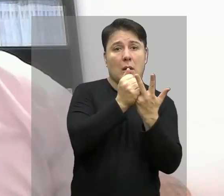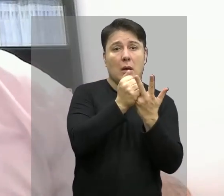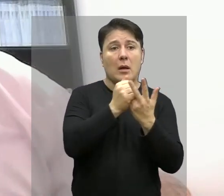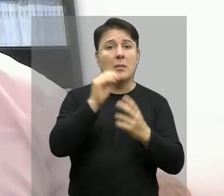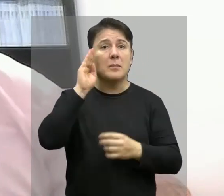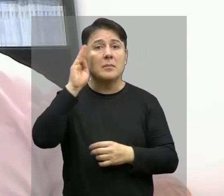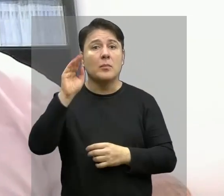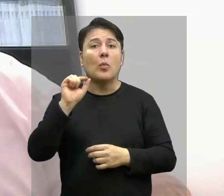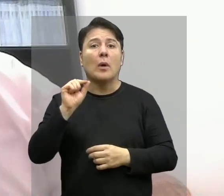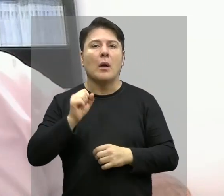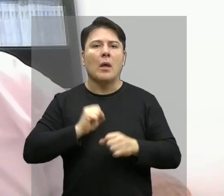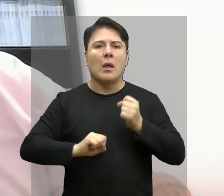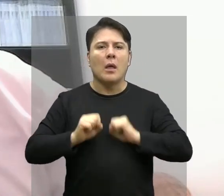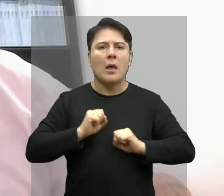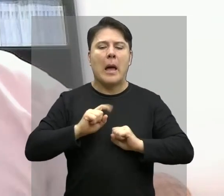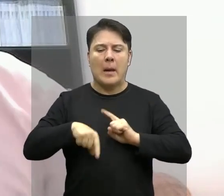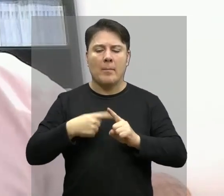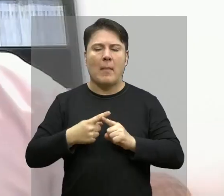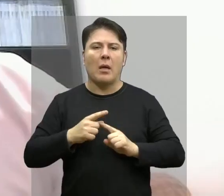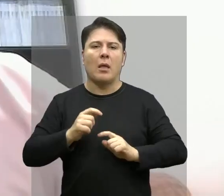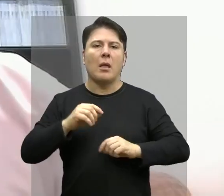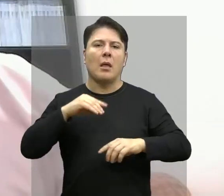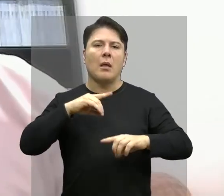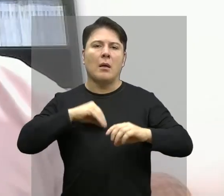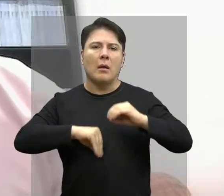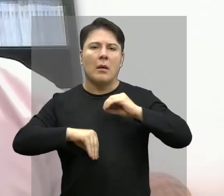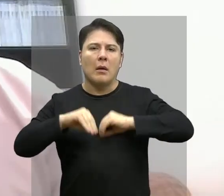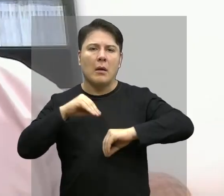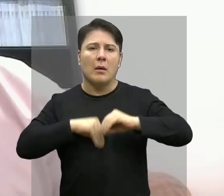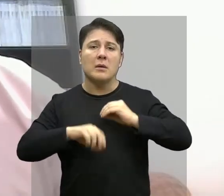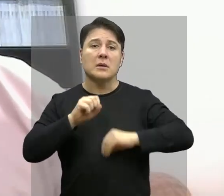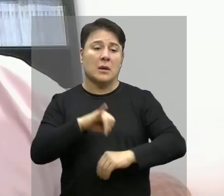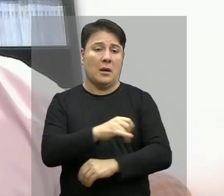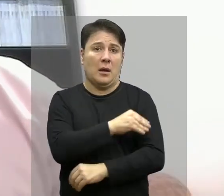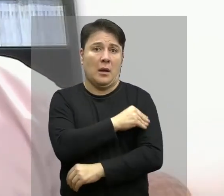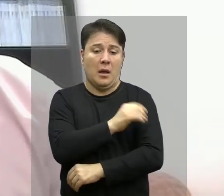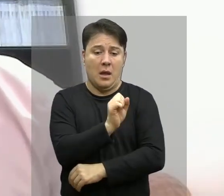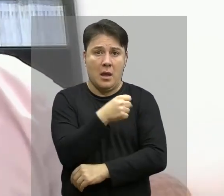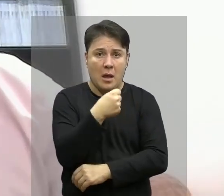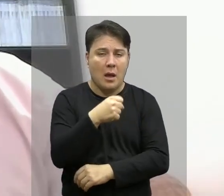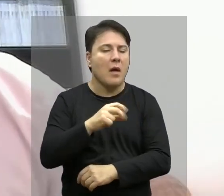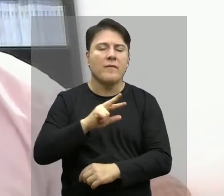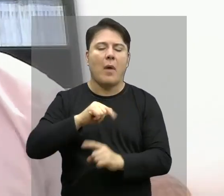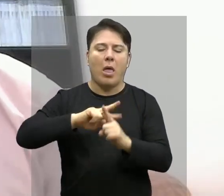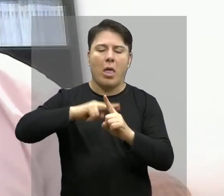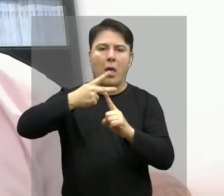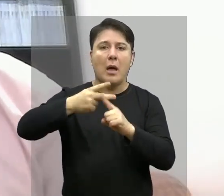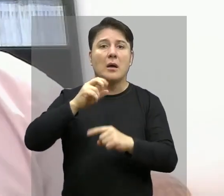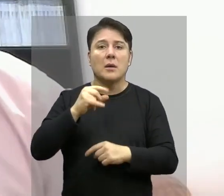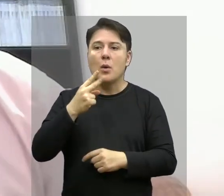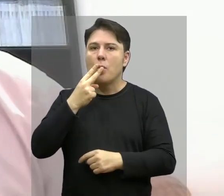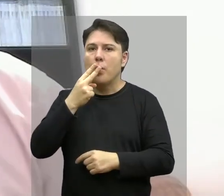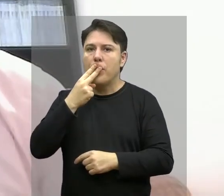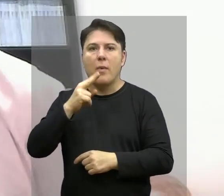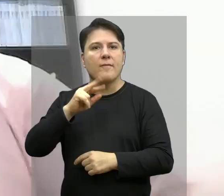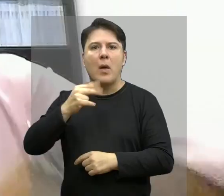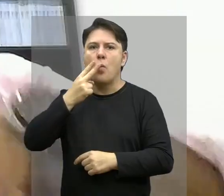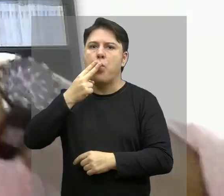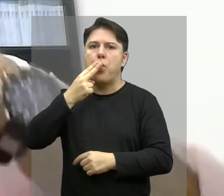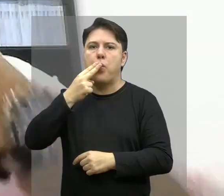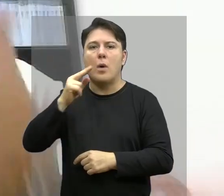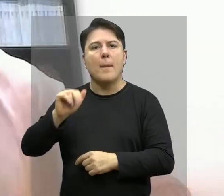principalmente a ansiedade, a depressão. Se a pessoa faz uso de álcool, ela dobra o uso do álcool. Se ela faz uso da nicotina, ela dobra o uso da